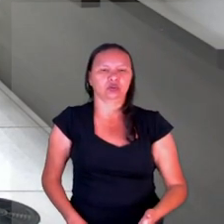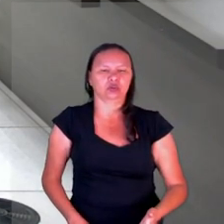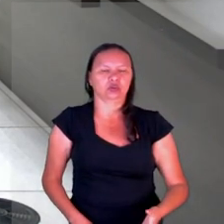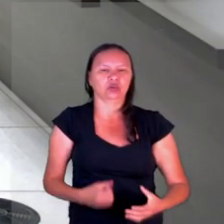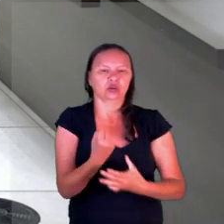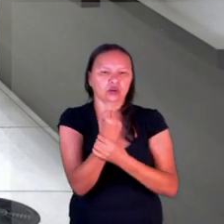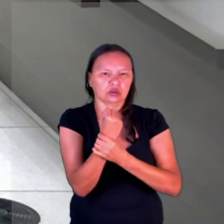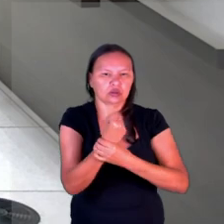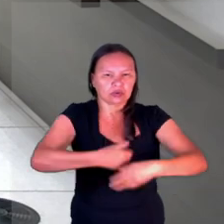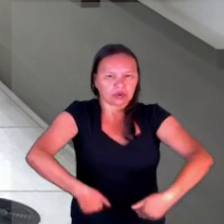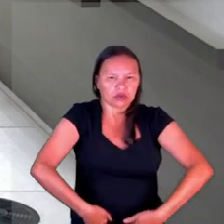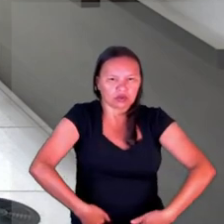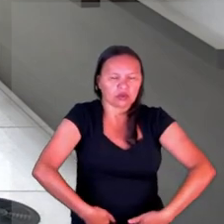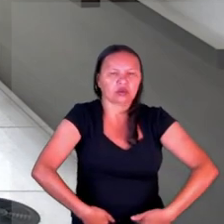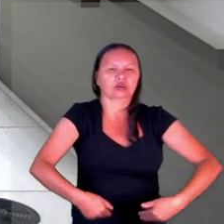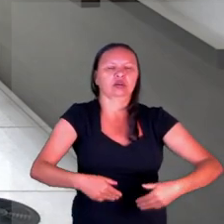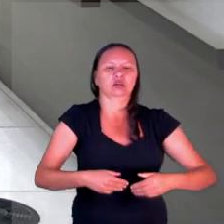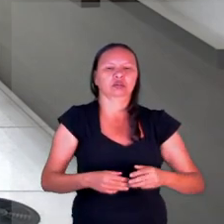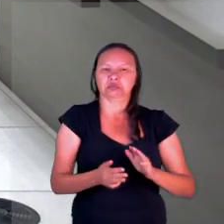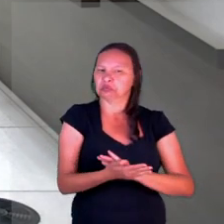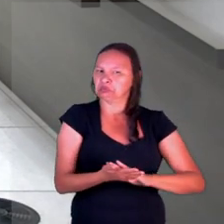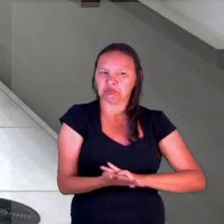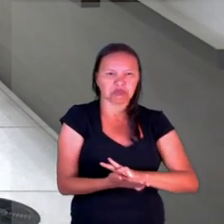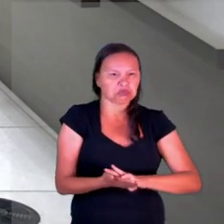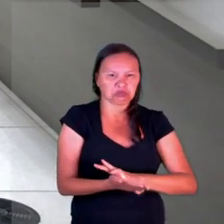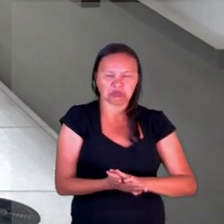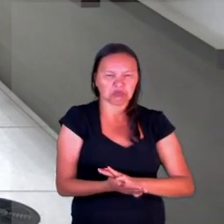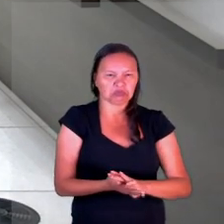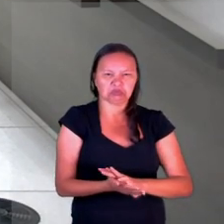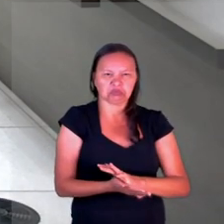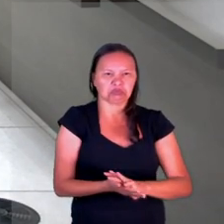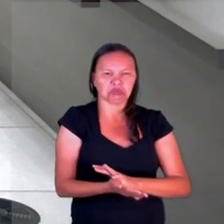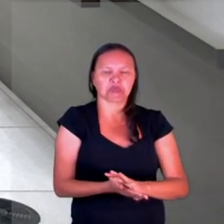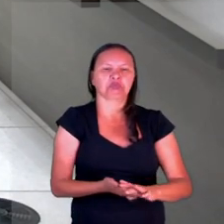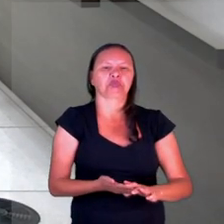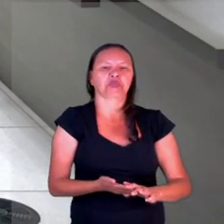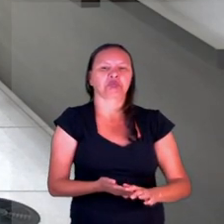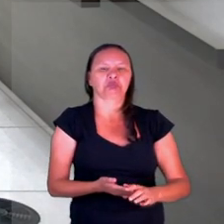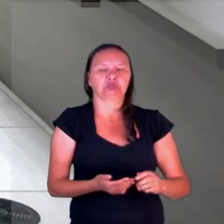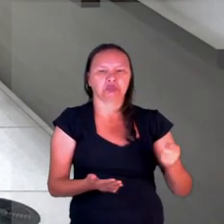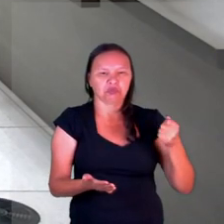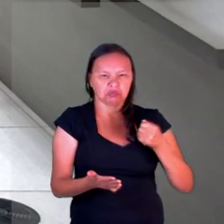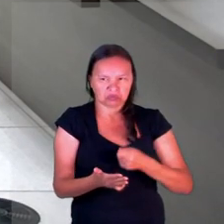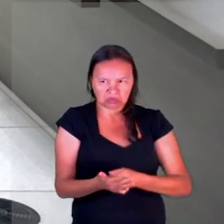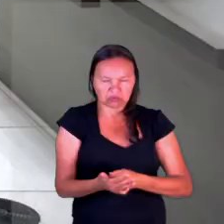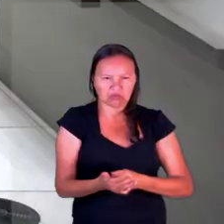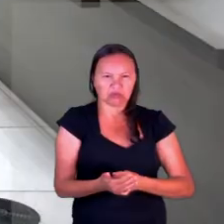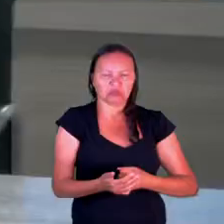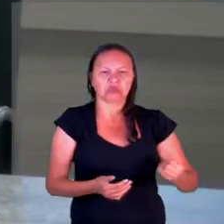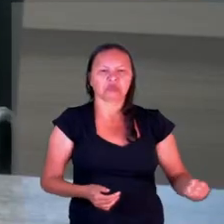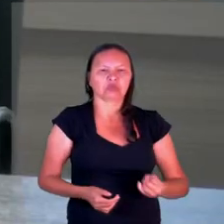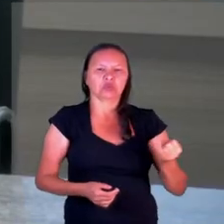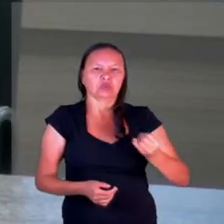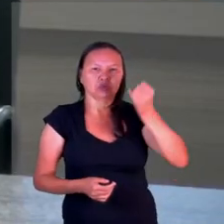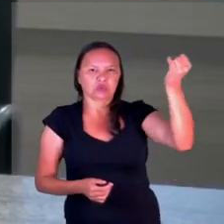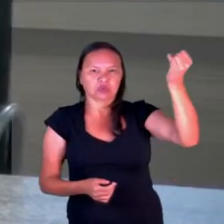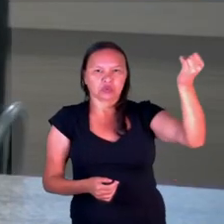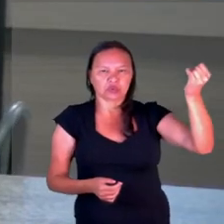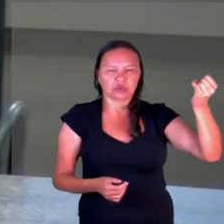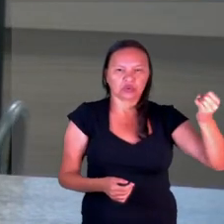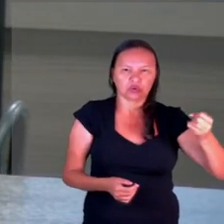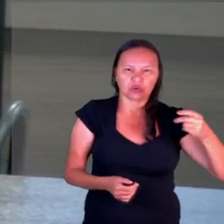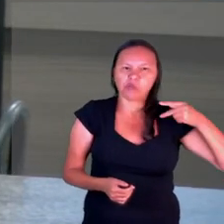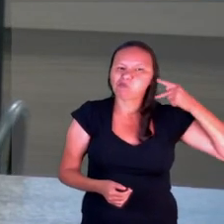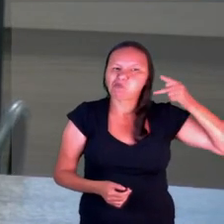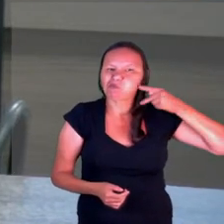segurança alimentar eh não tive ainda a oportunidade de ter uma atuação né específica atualmente eu sou eu sou promotora